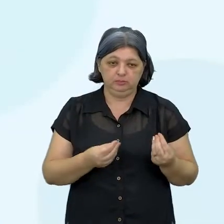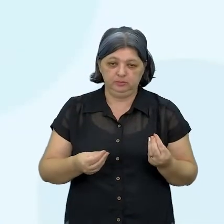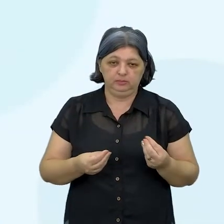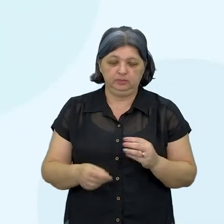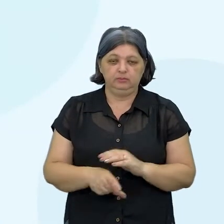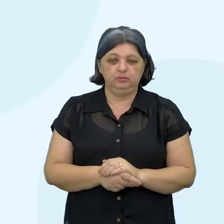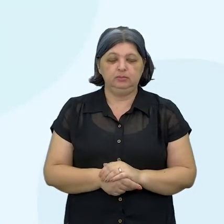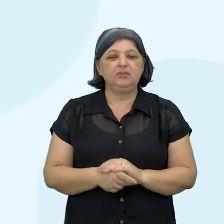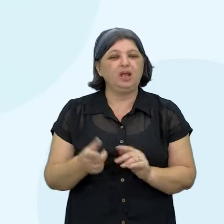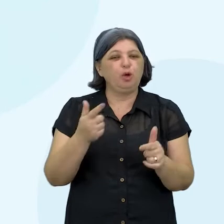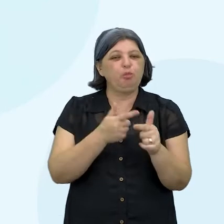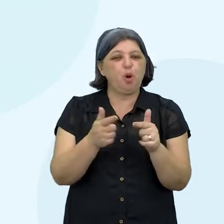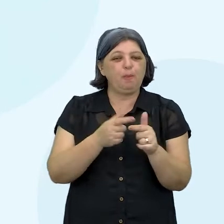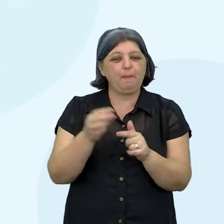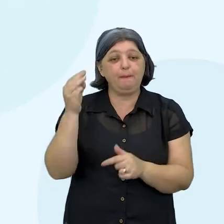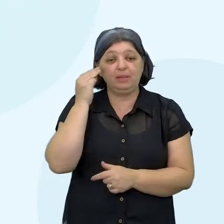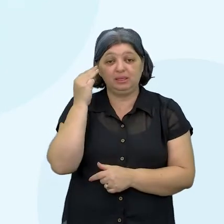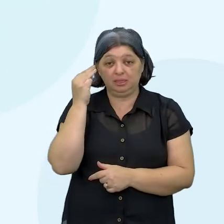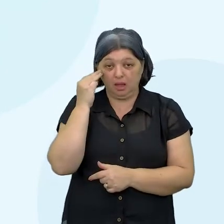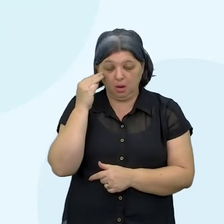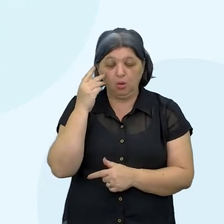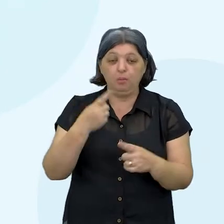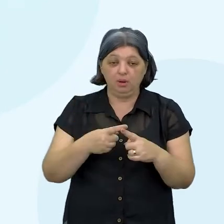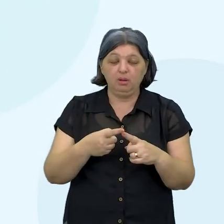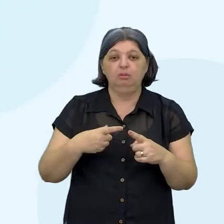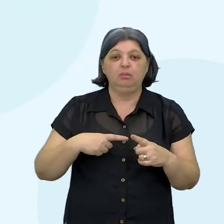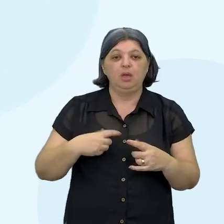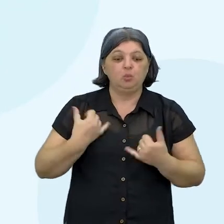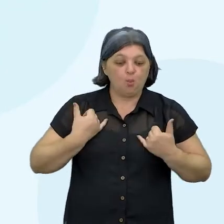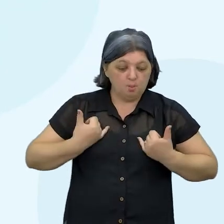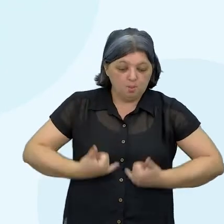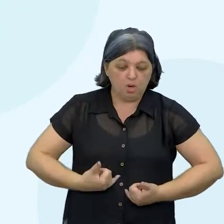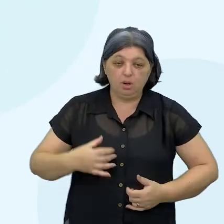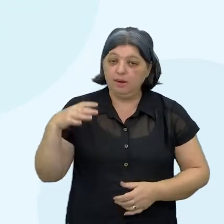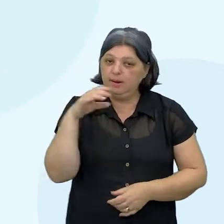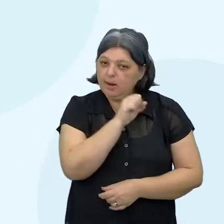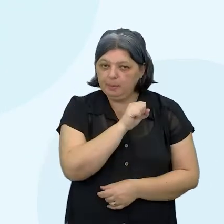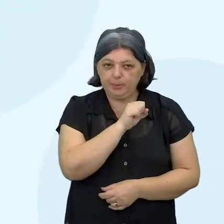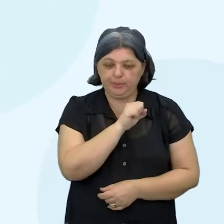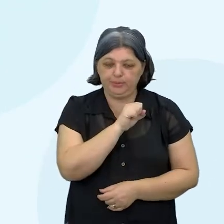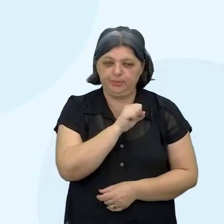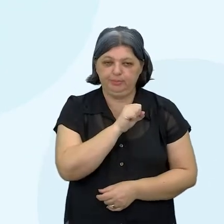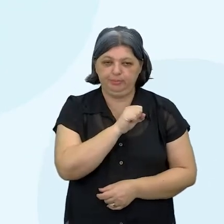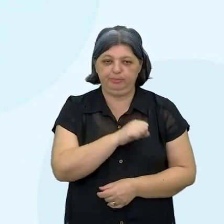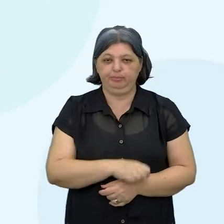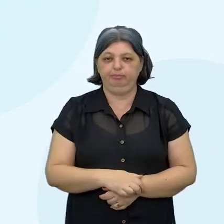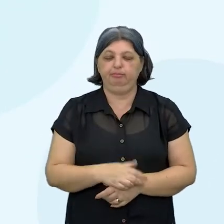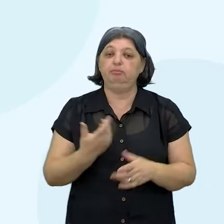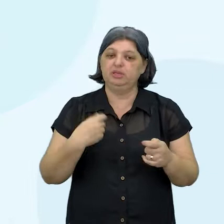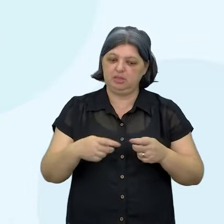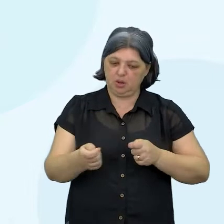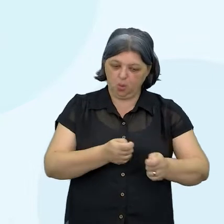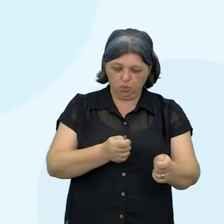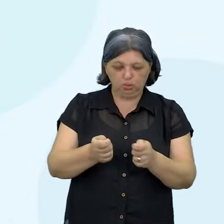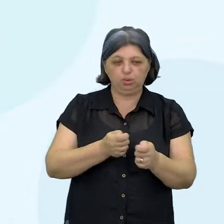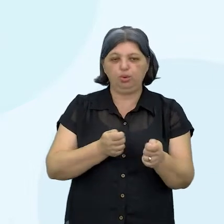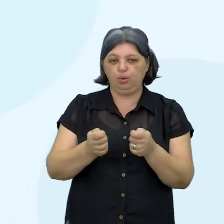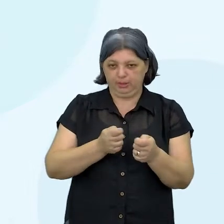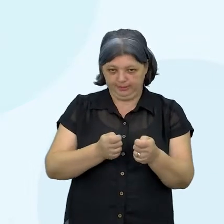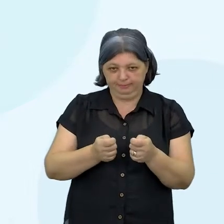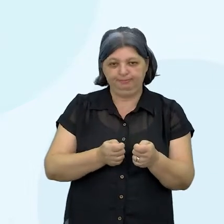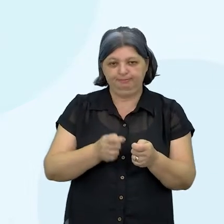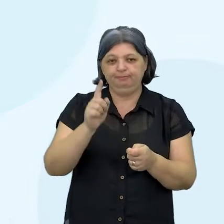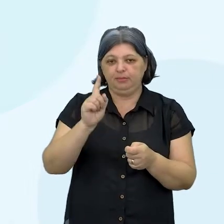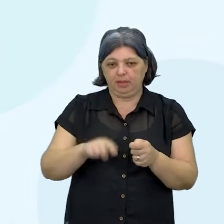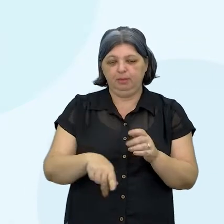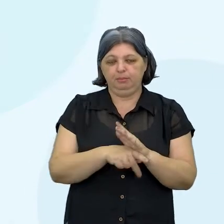de mortalidade. Porque você tem uma perda de peso muito rápida, e nenhuma perda de peso muito rápida que não seja controlada é uma perda